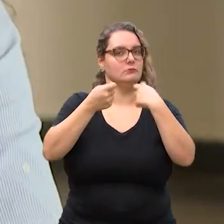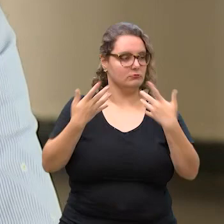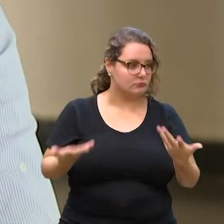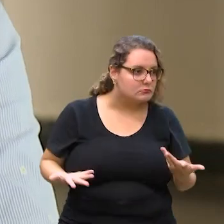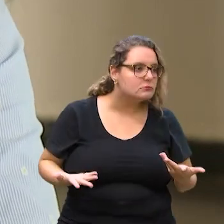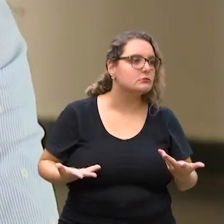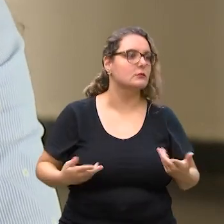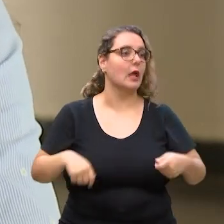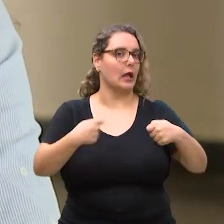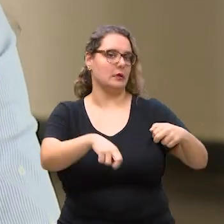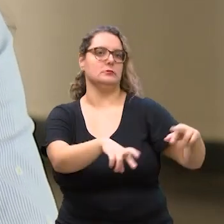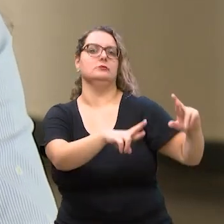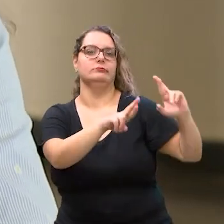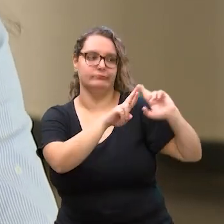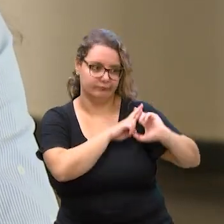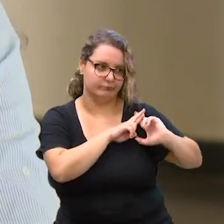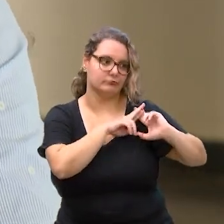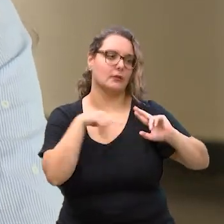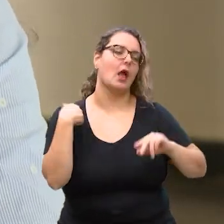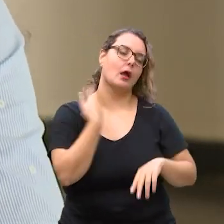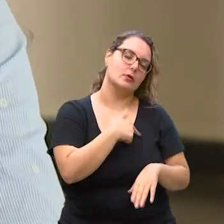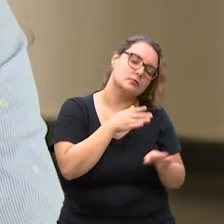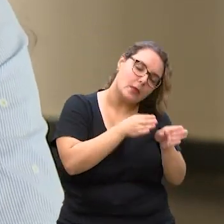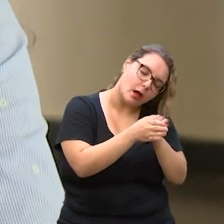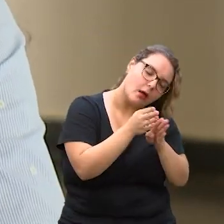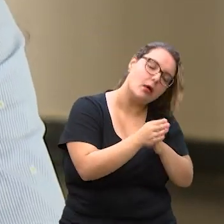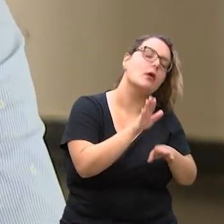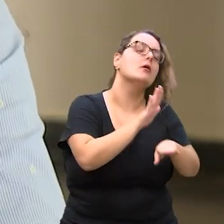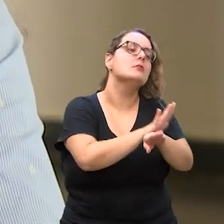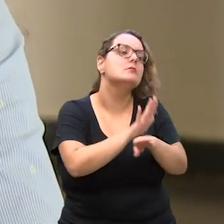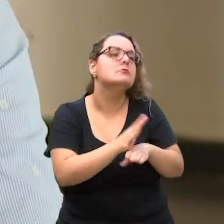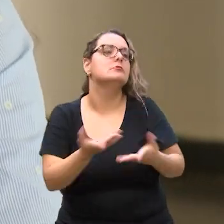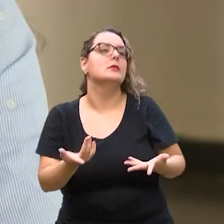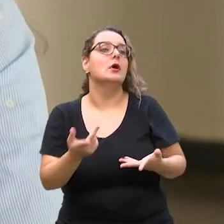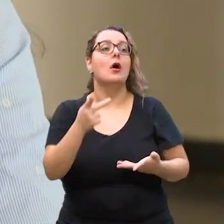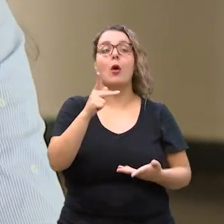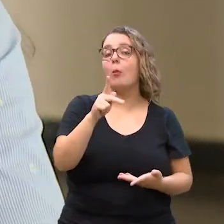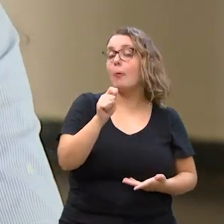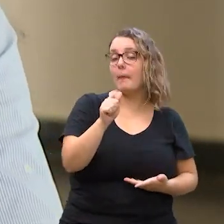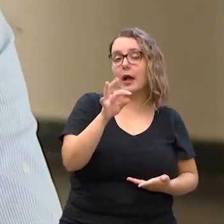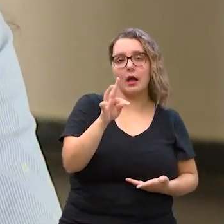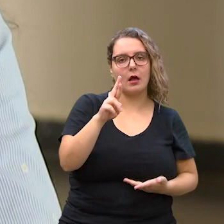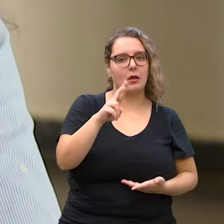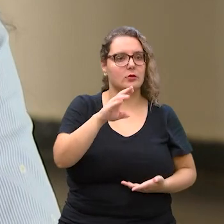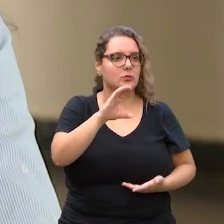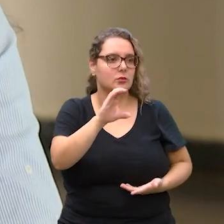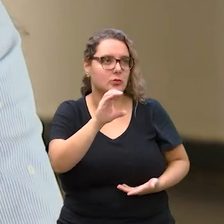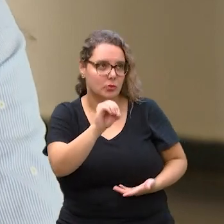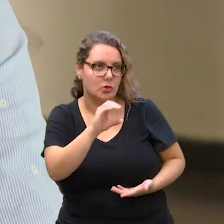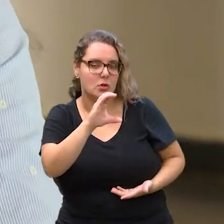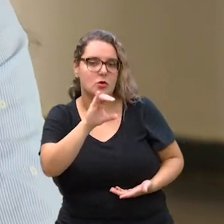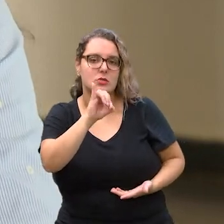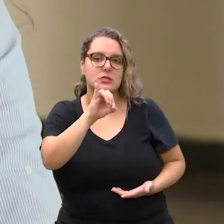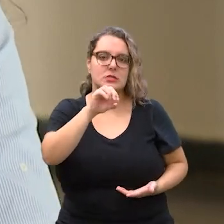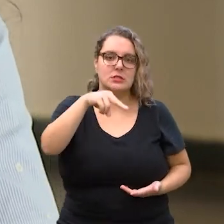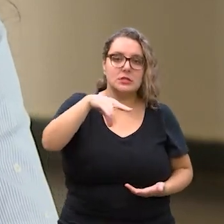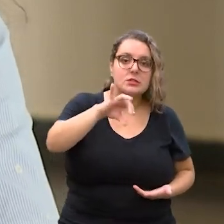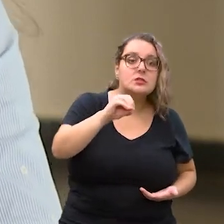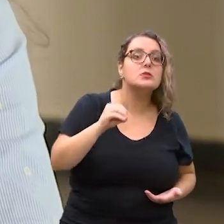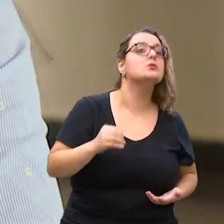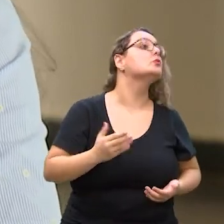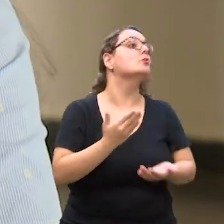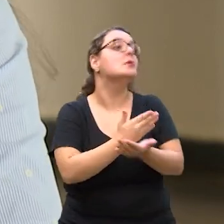Ele tem que aguentar a responsabilidade, né? E também vem muito a questão do patrocínio, então tem que aprender a lidar com o patrocinador, correr atrás